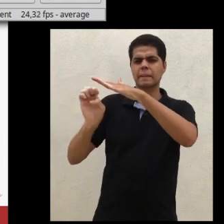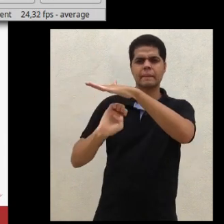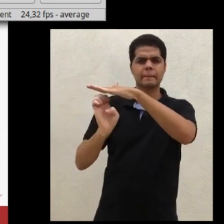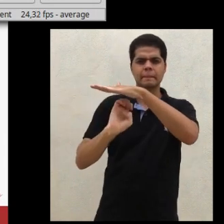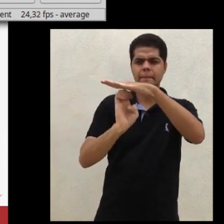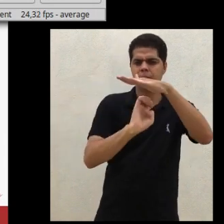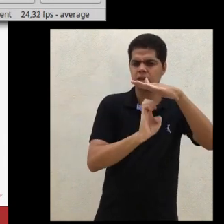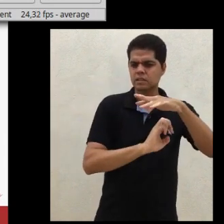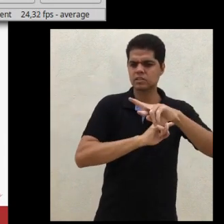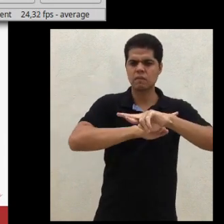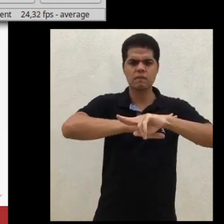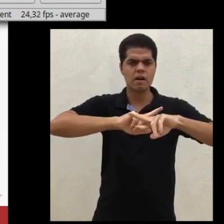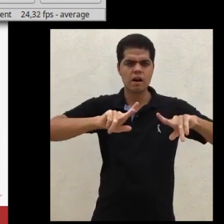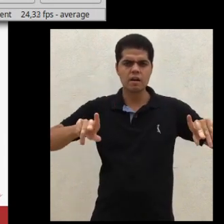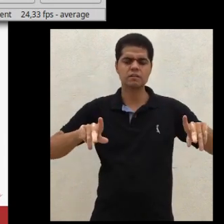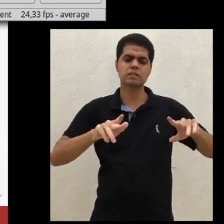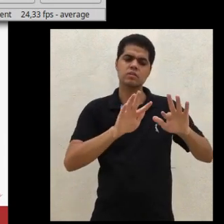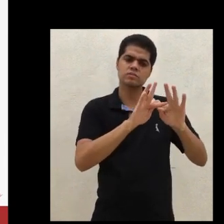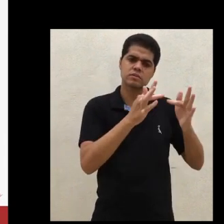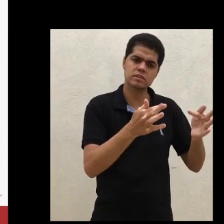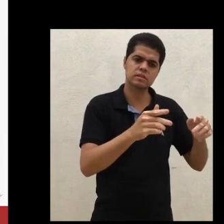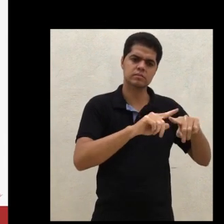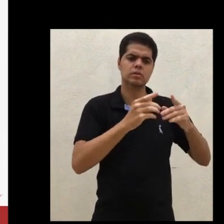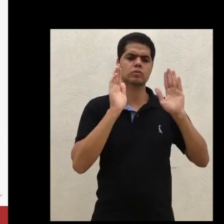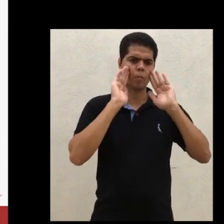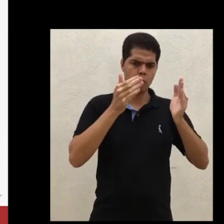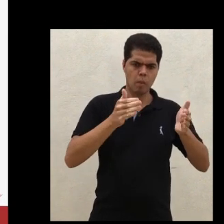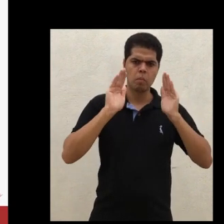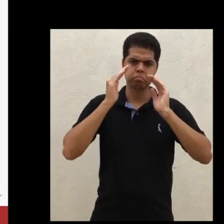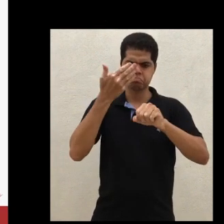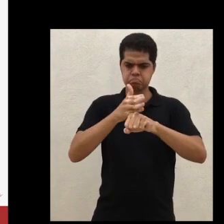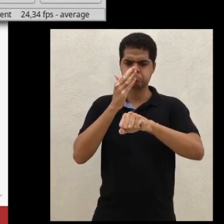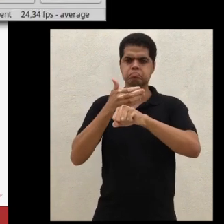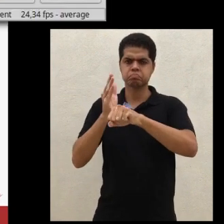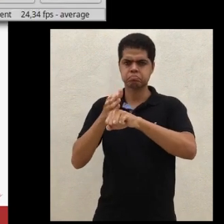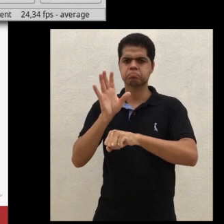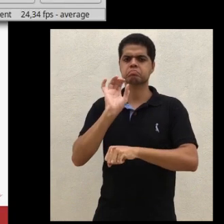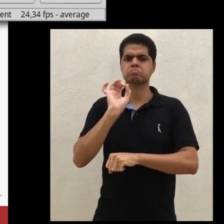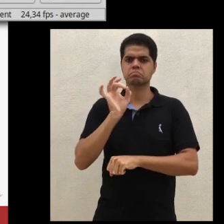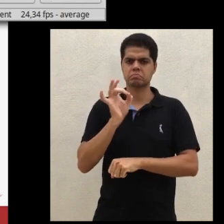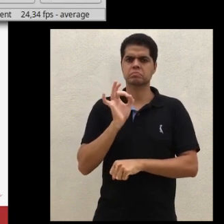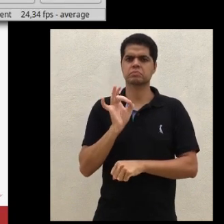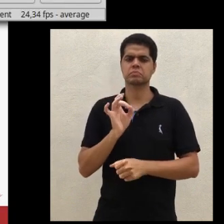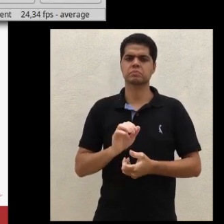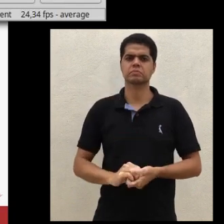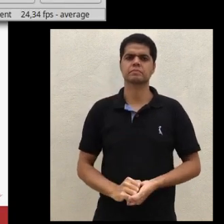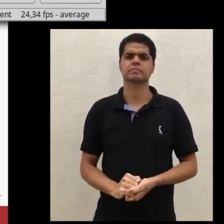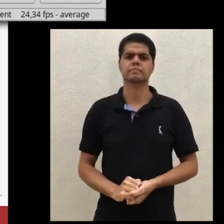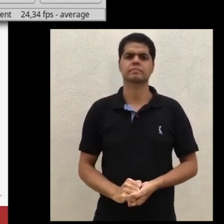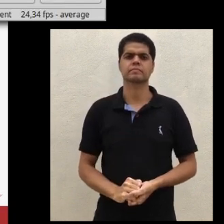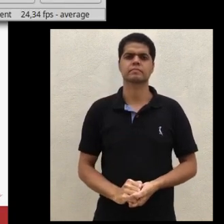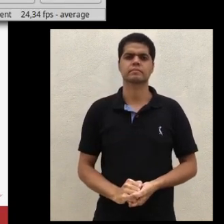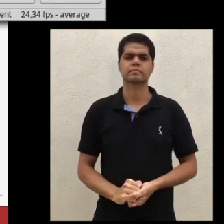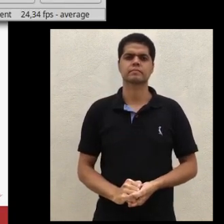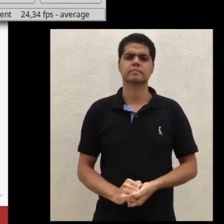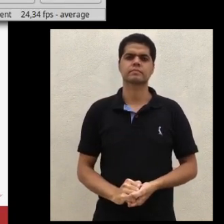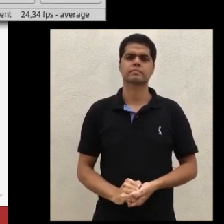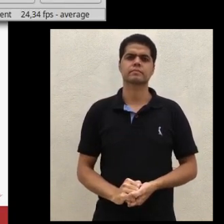Ou seja, a lógica fuzzy, embora seja muito simples, ela tem muita aplicação prática. Ok?